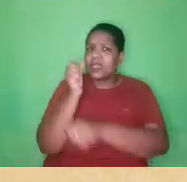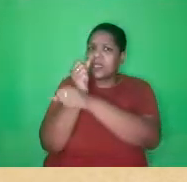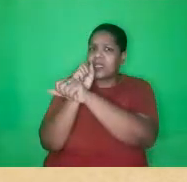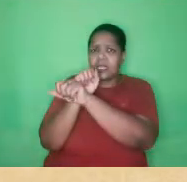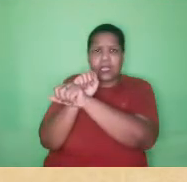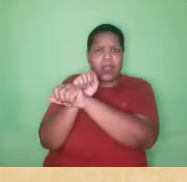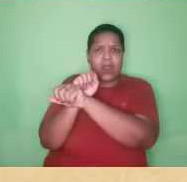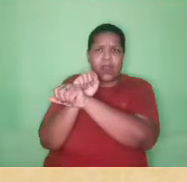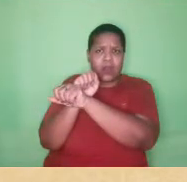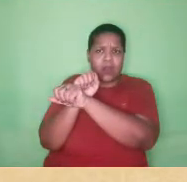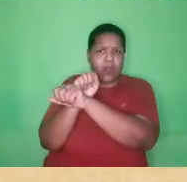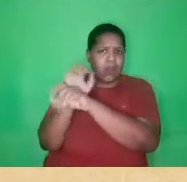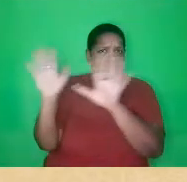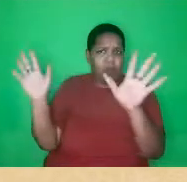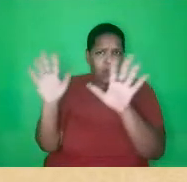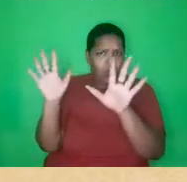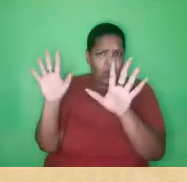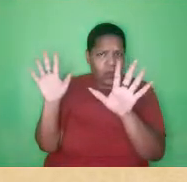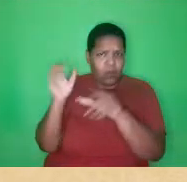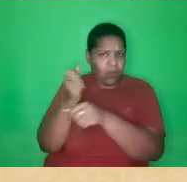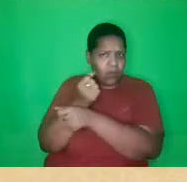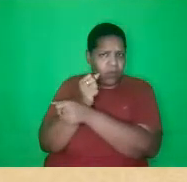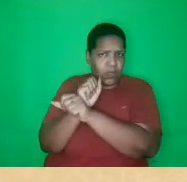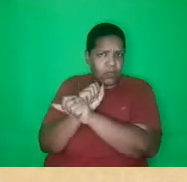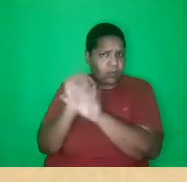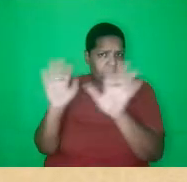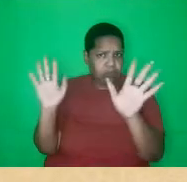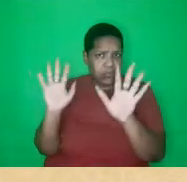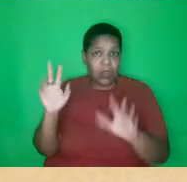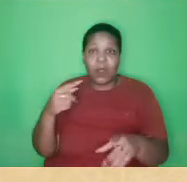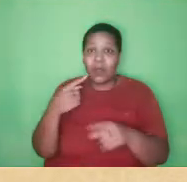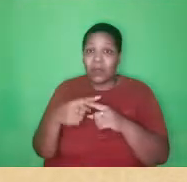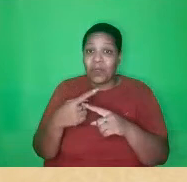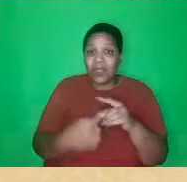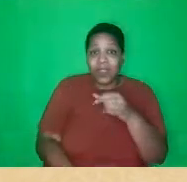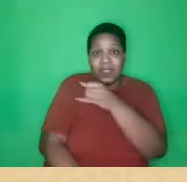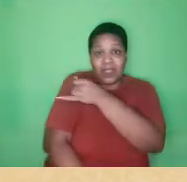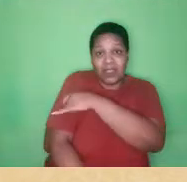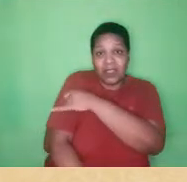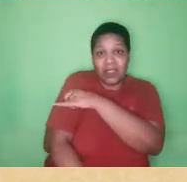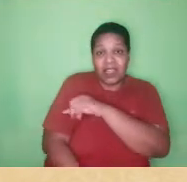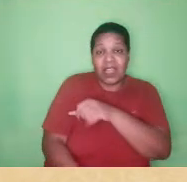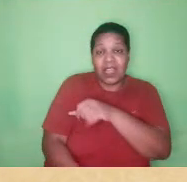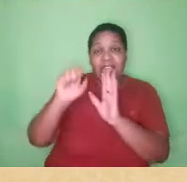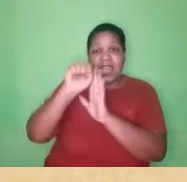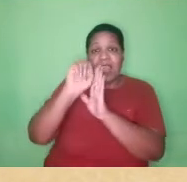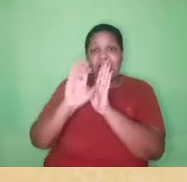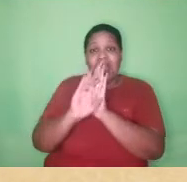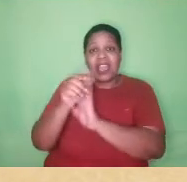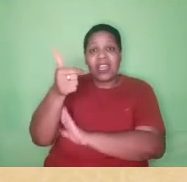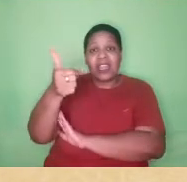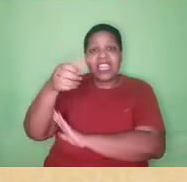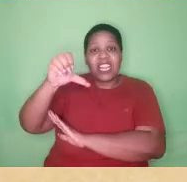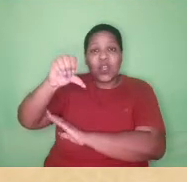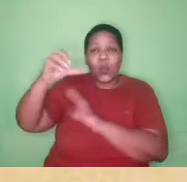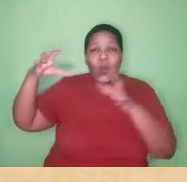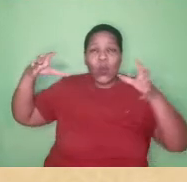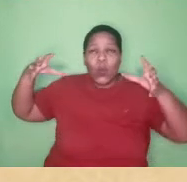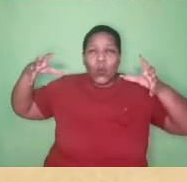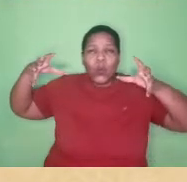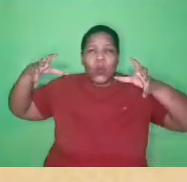Veja que eu não falei em escravidão. Porque no Rio de Janeiro, do século XIX, vai ter uma grande, grande concentração de